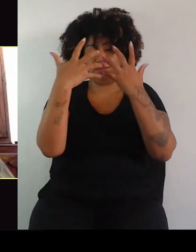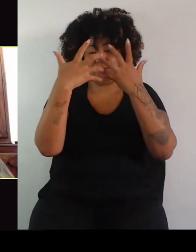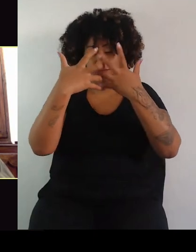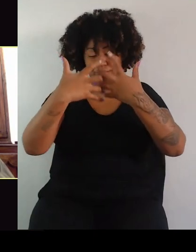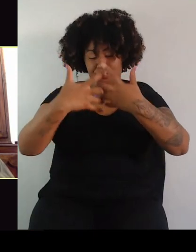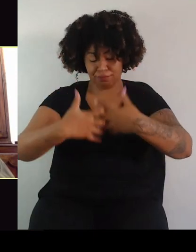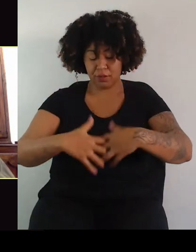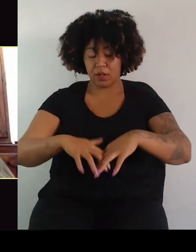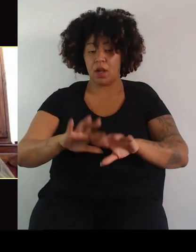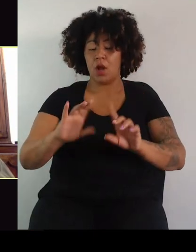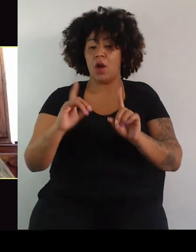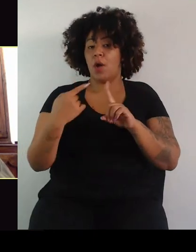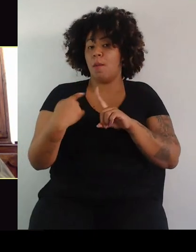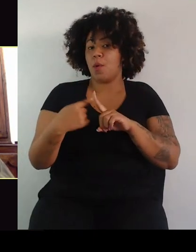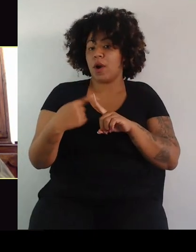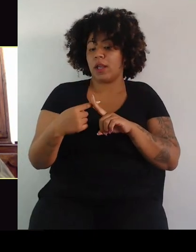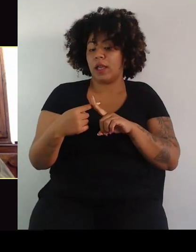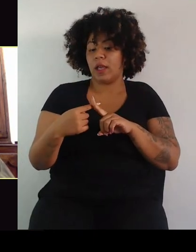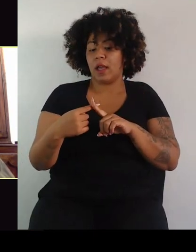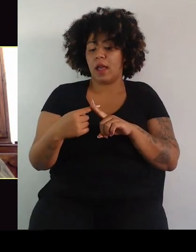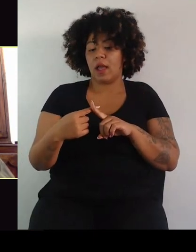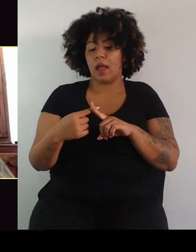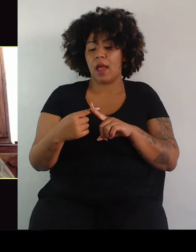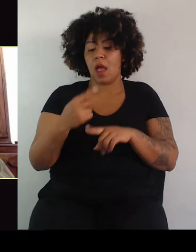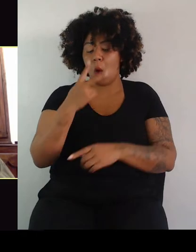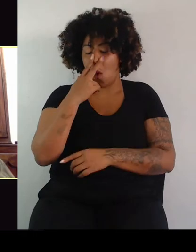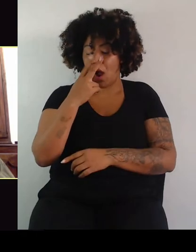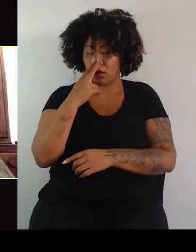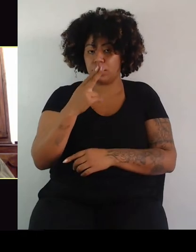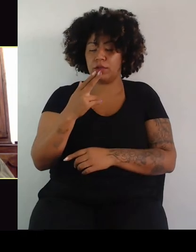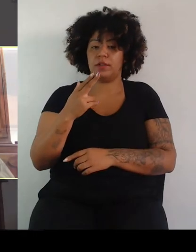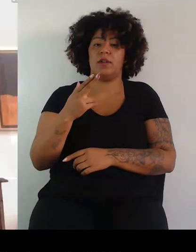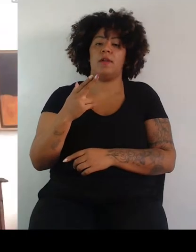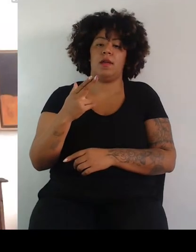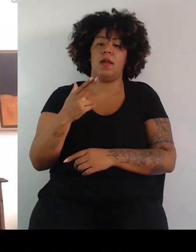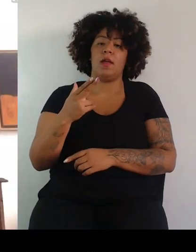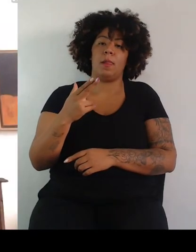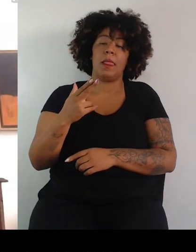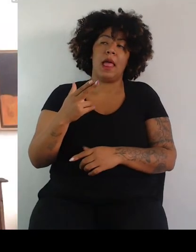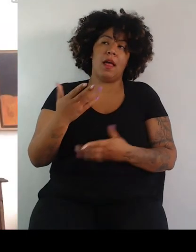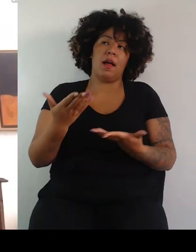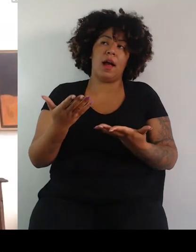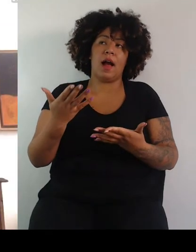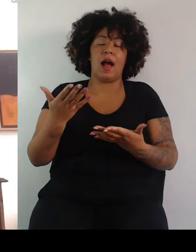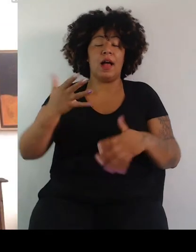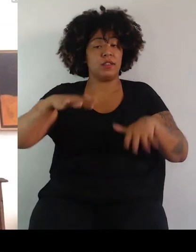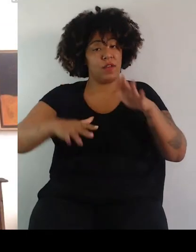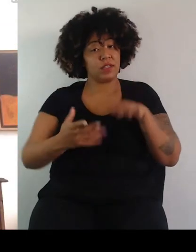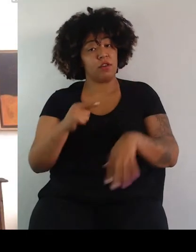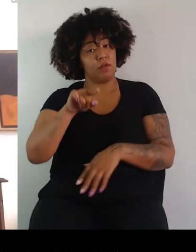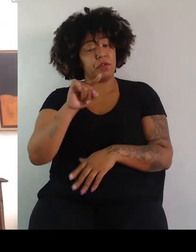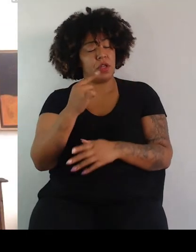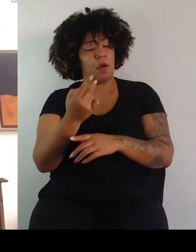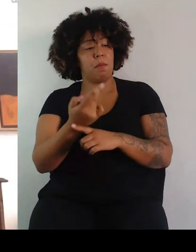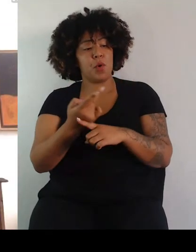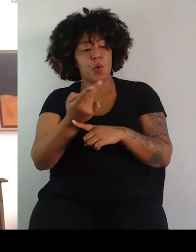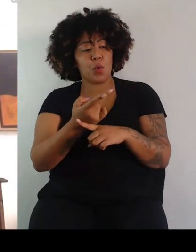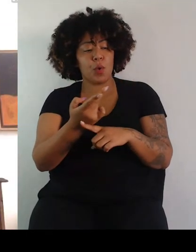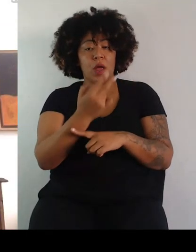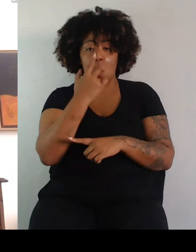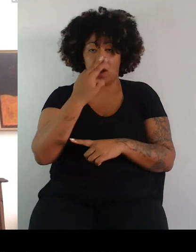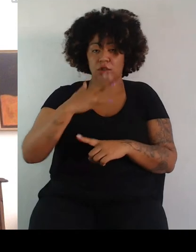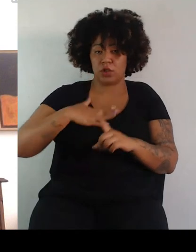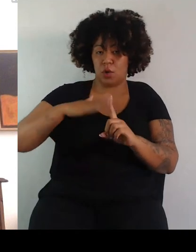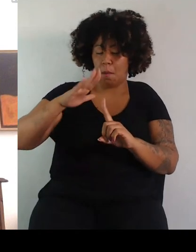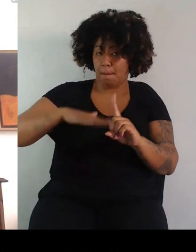eu acho que depende muito do que você procura Eu acho que o mito